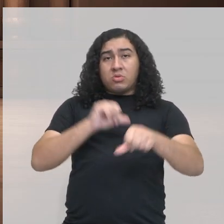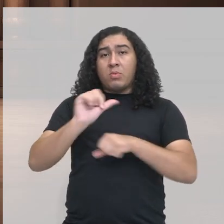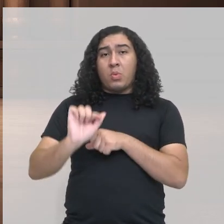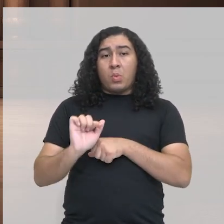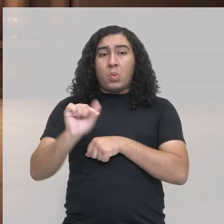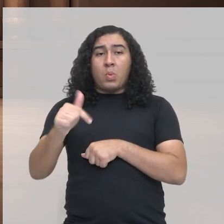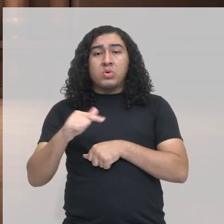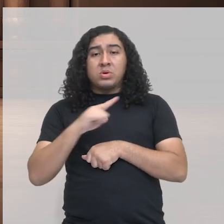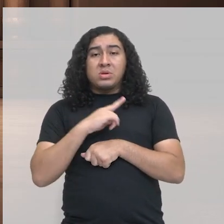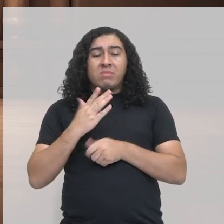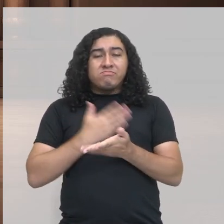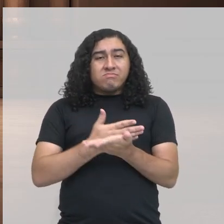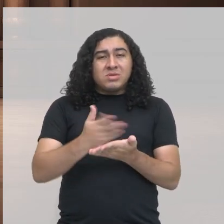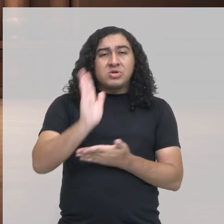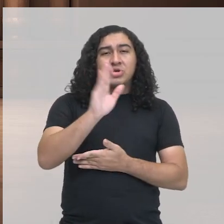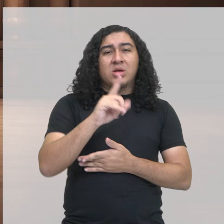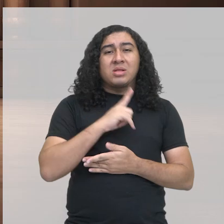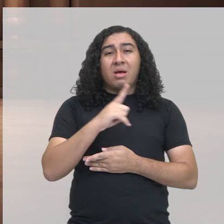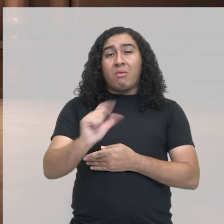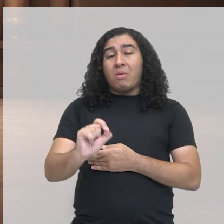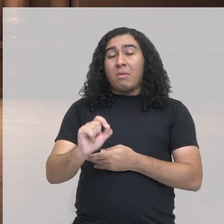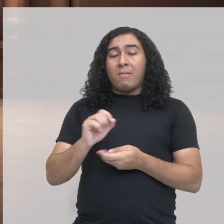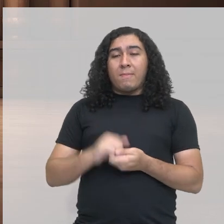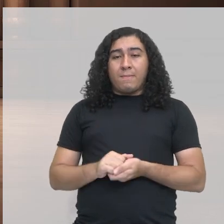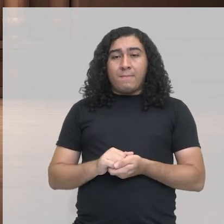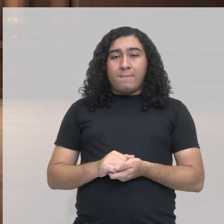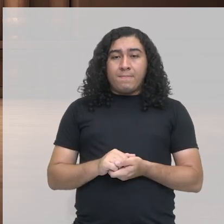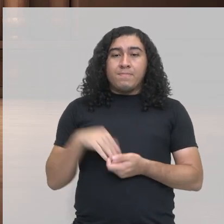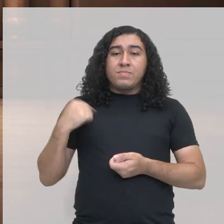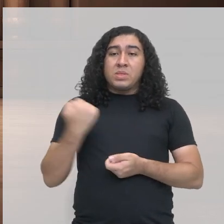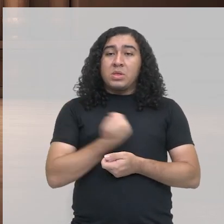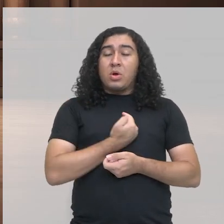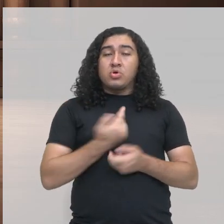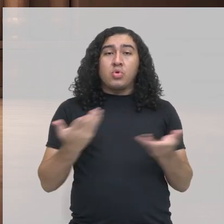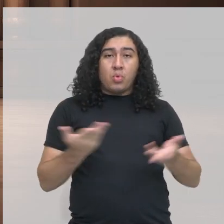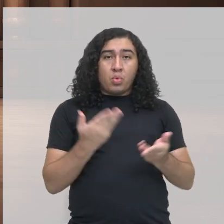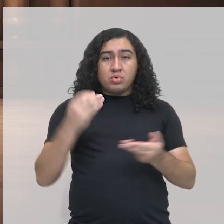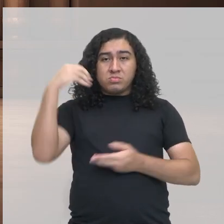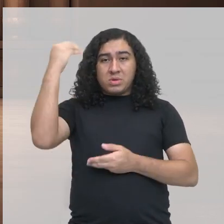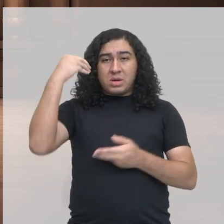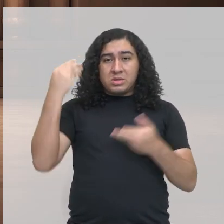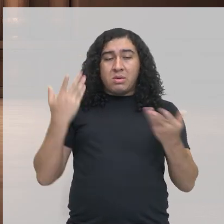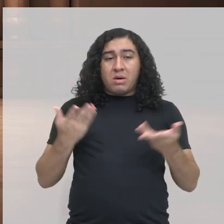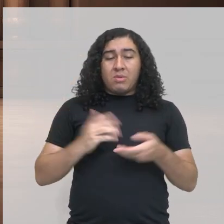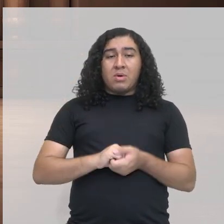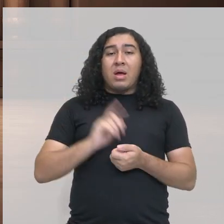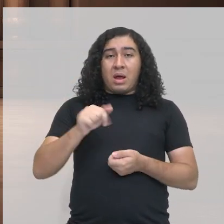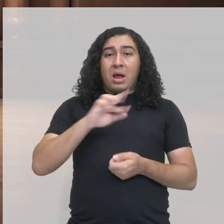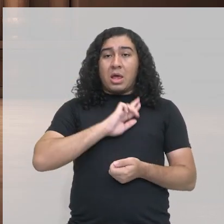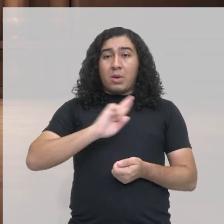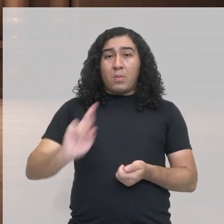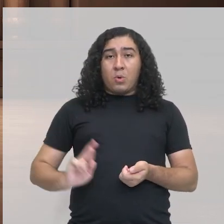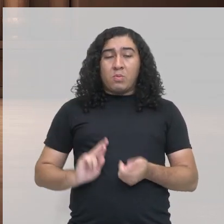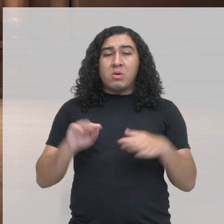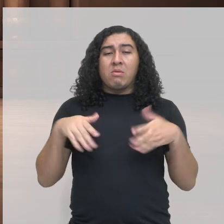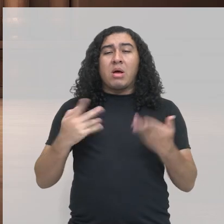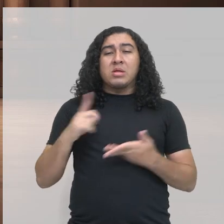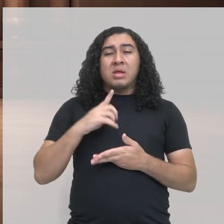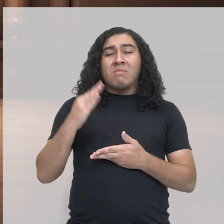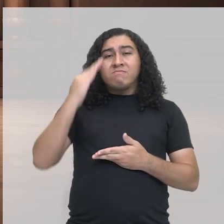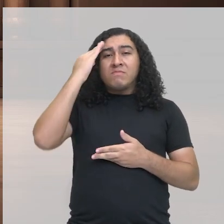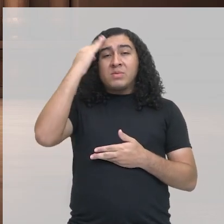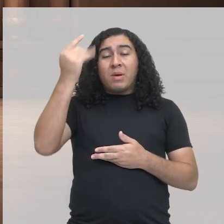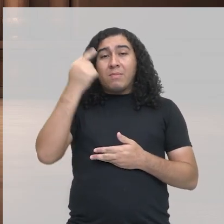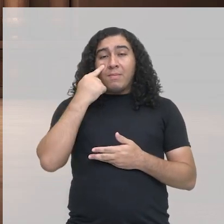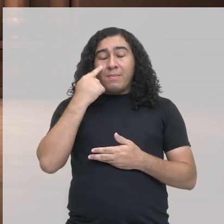processo e finalmente nós chegamos àquilo que nós estamos vivenciando hoje, que é a nossa república. Quem é que vem para cá, para a